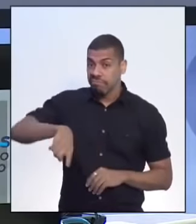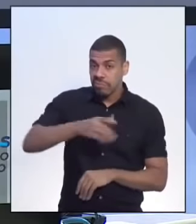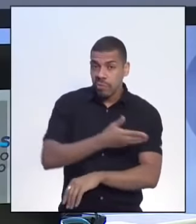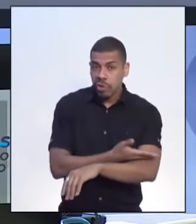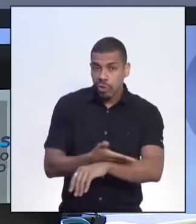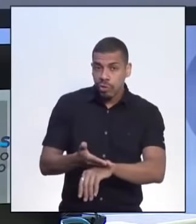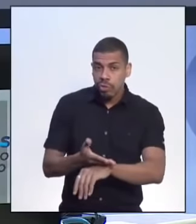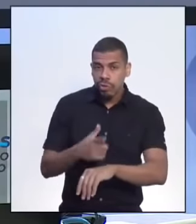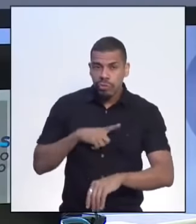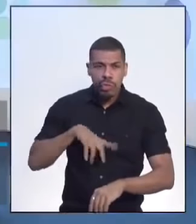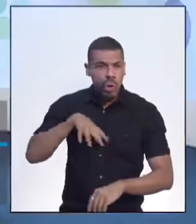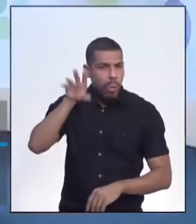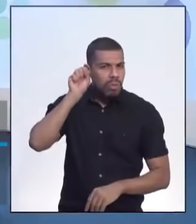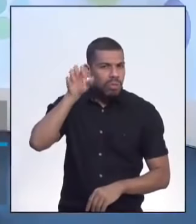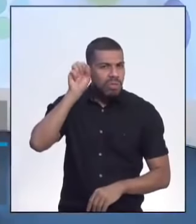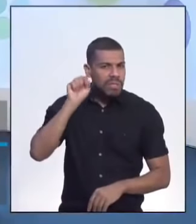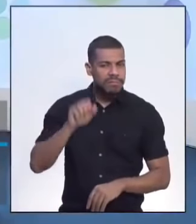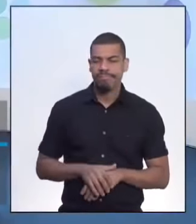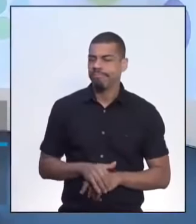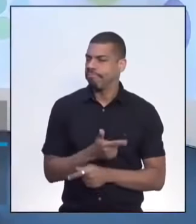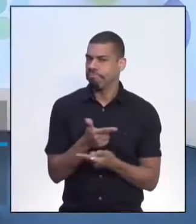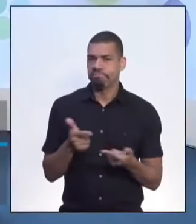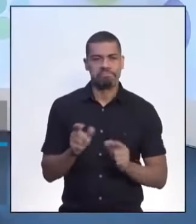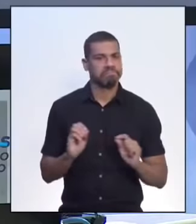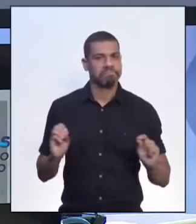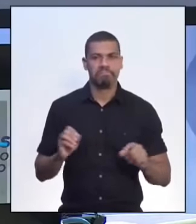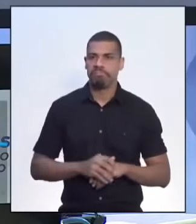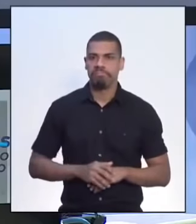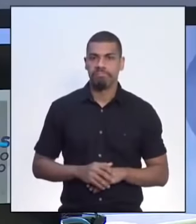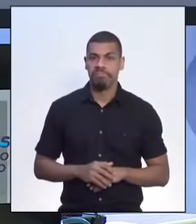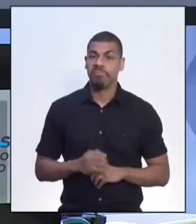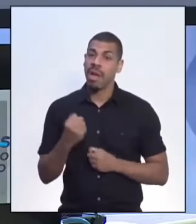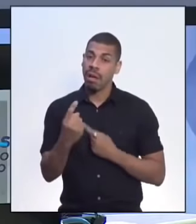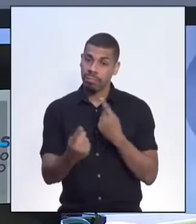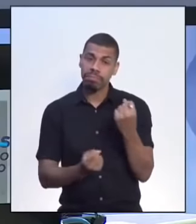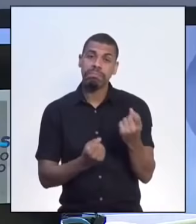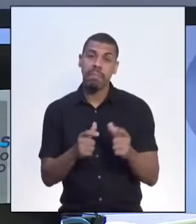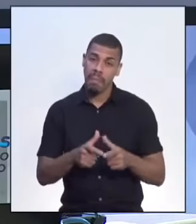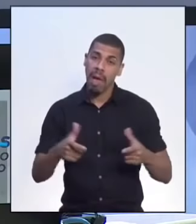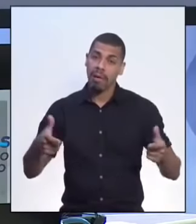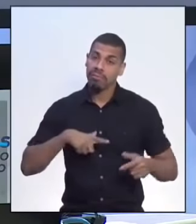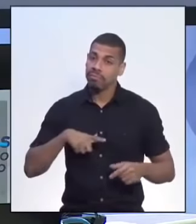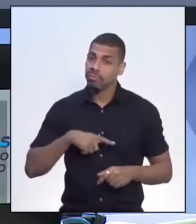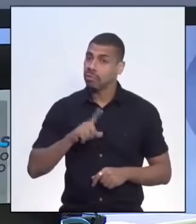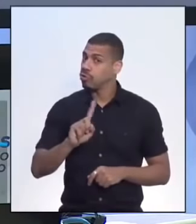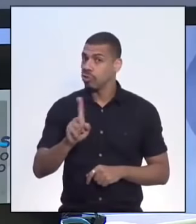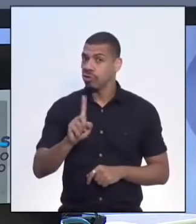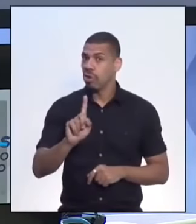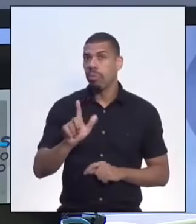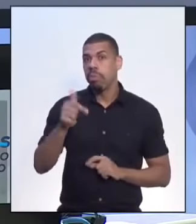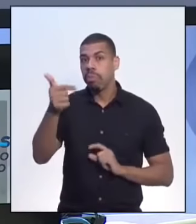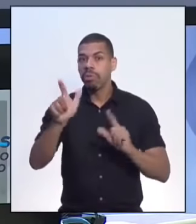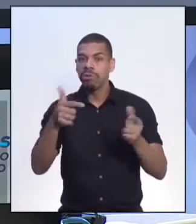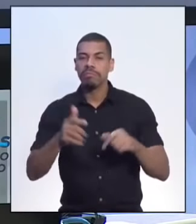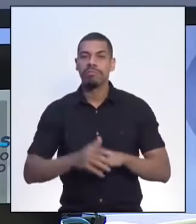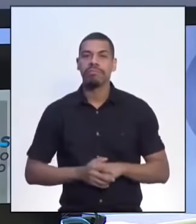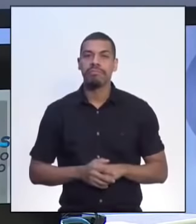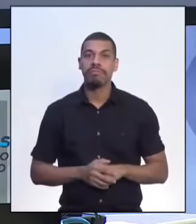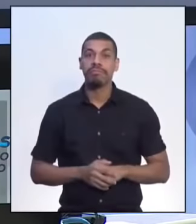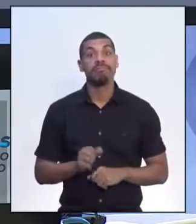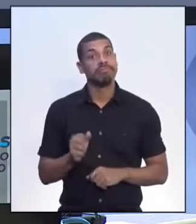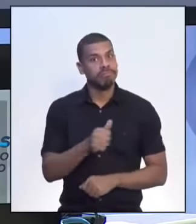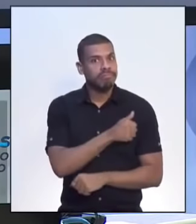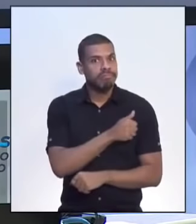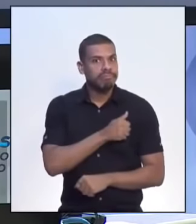colocou não, né? Colocou que não. E eles têm ouvido outros? A maioria também colocou não, mas tivemos alguns que colocam sim. Gente,